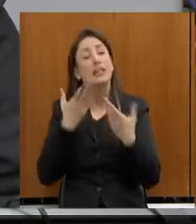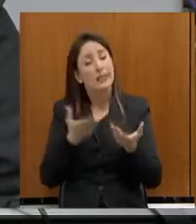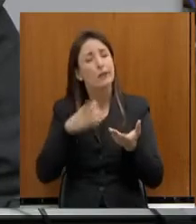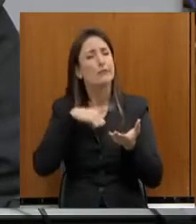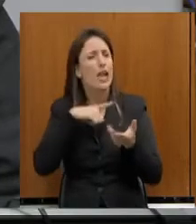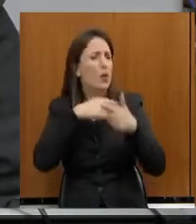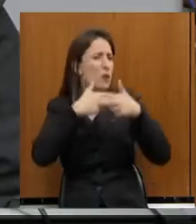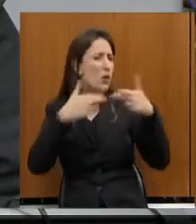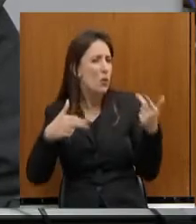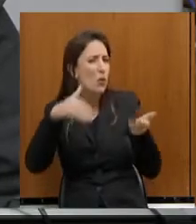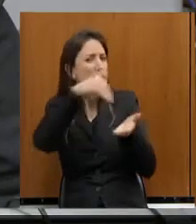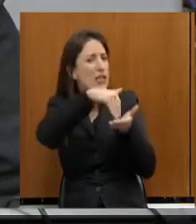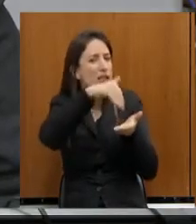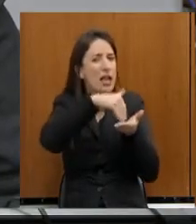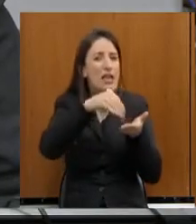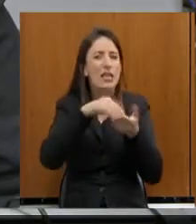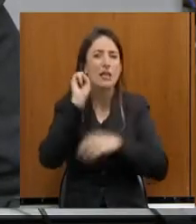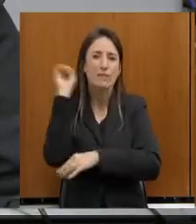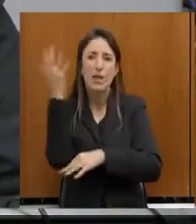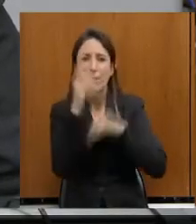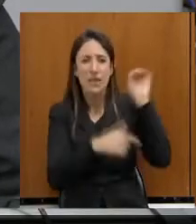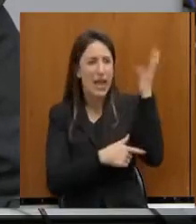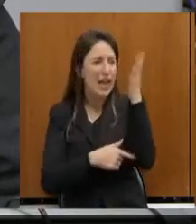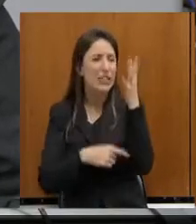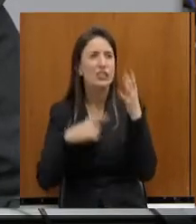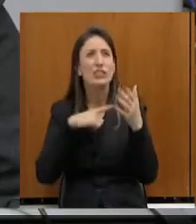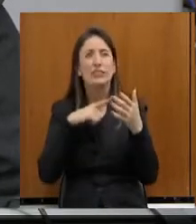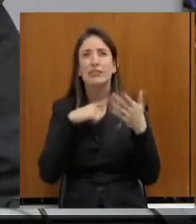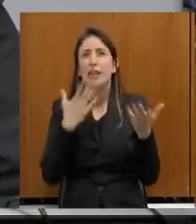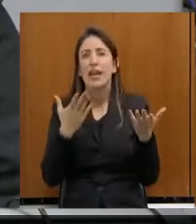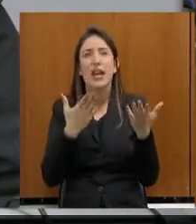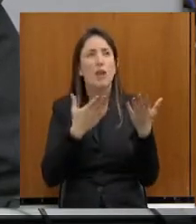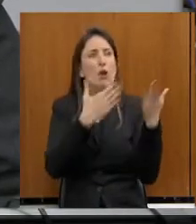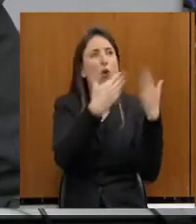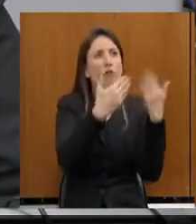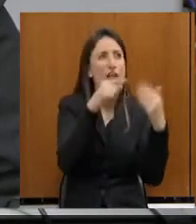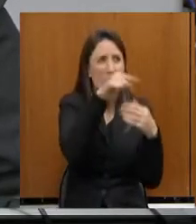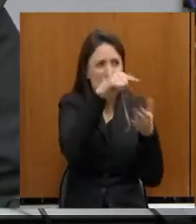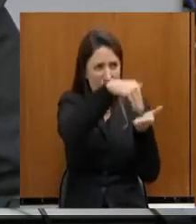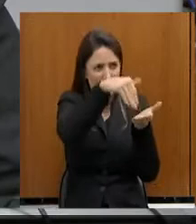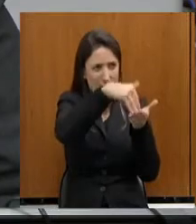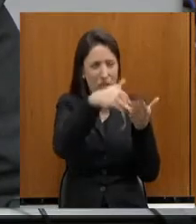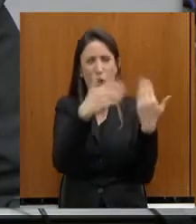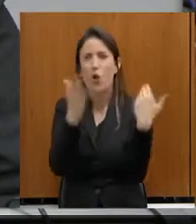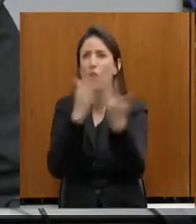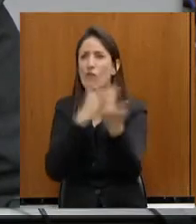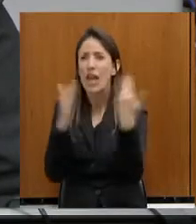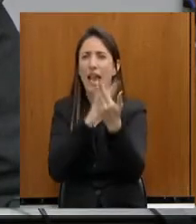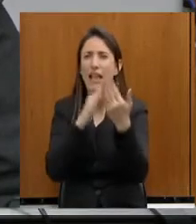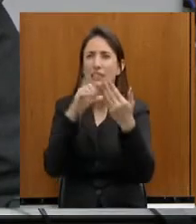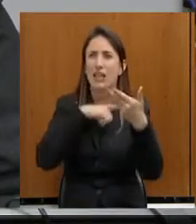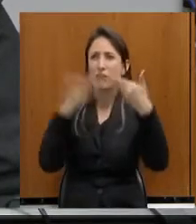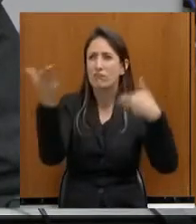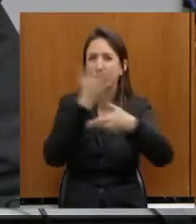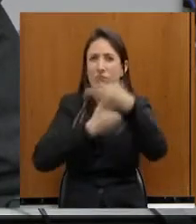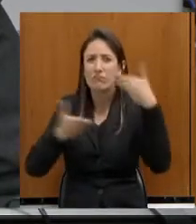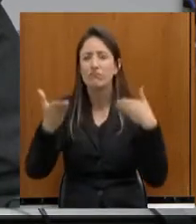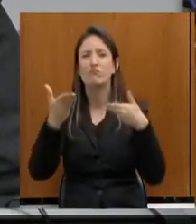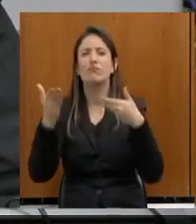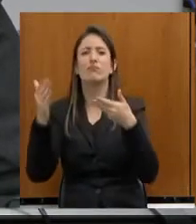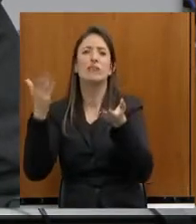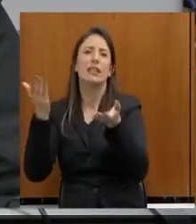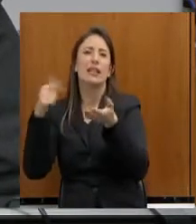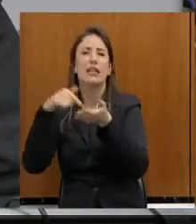Secretaria de Meio Ambiente algum alguma conversa com Ministério Público federal e estadual que nós possamos encontrar